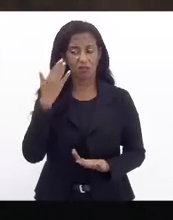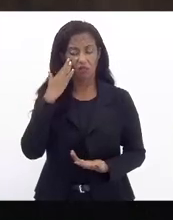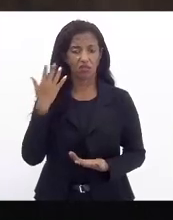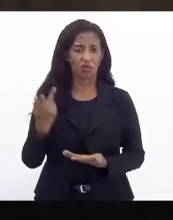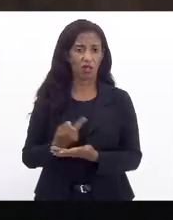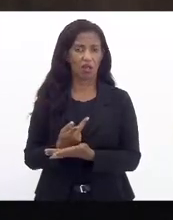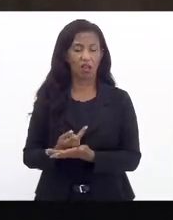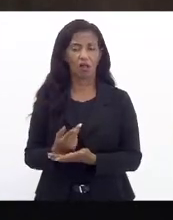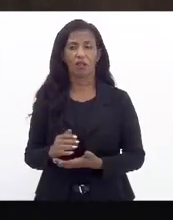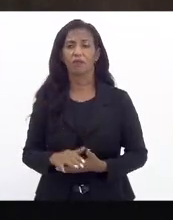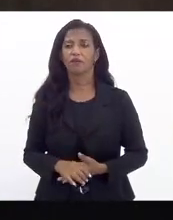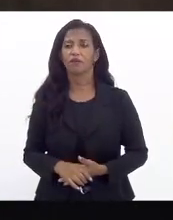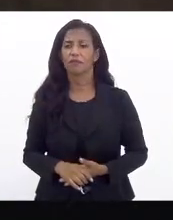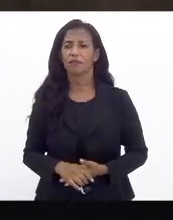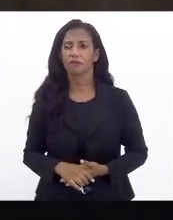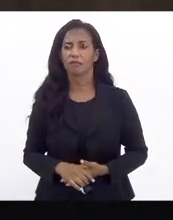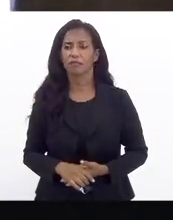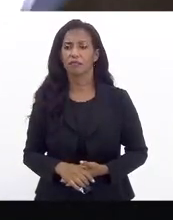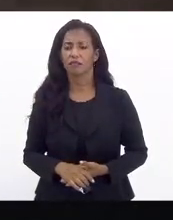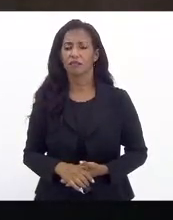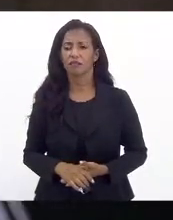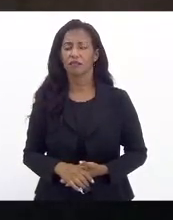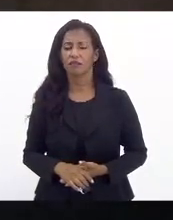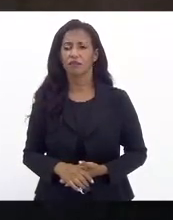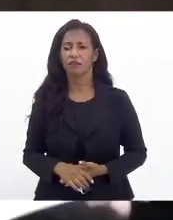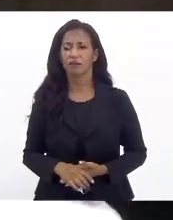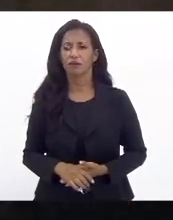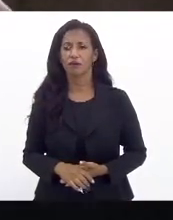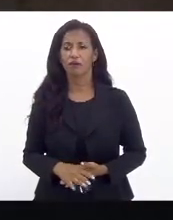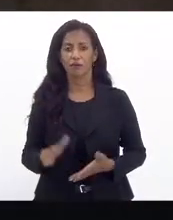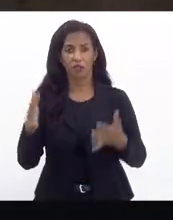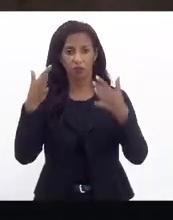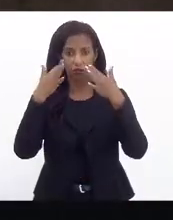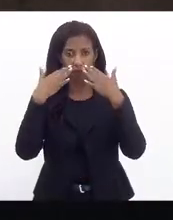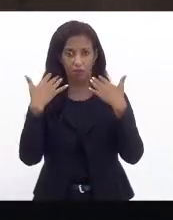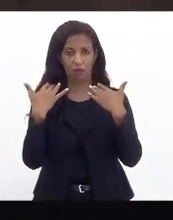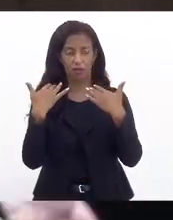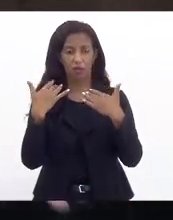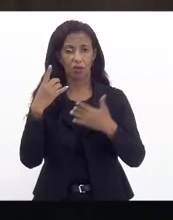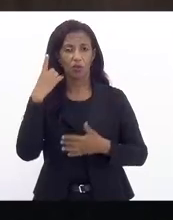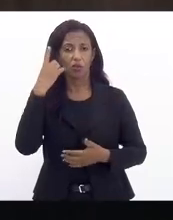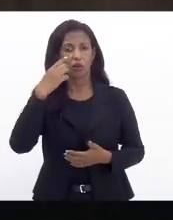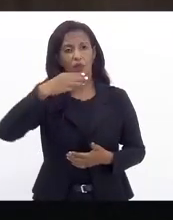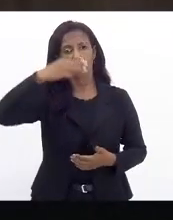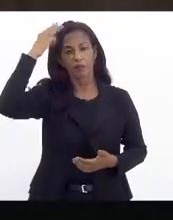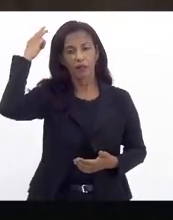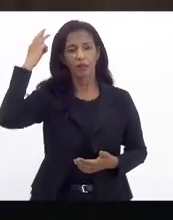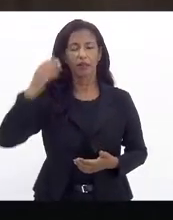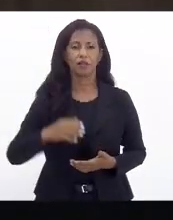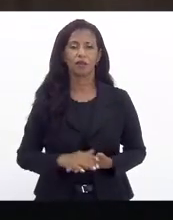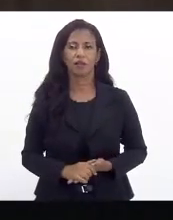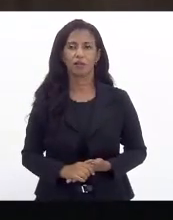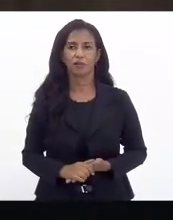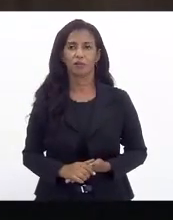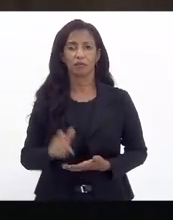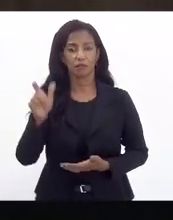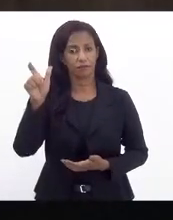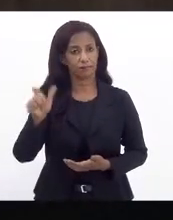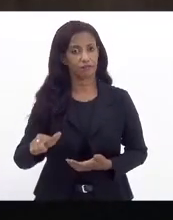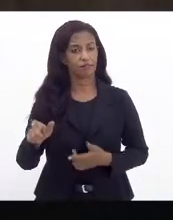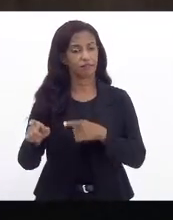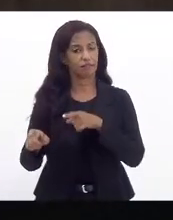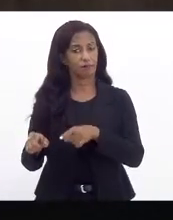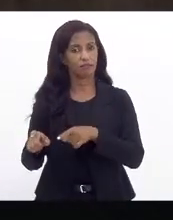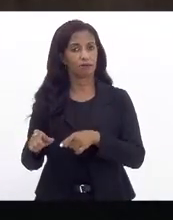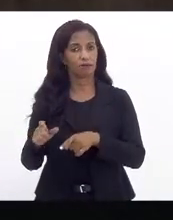e por último a questão eu quero chamar a atenção aqui do deputado Márcio Pacheco que isso é um caso extremamente